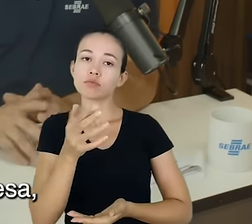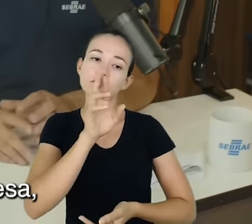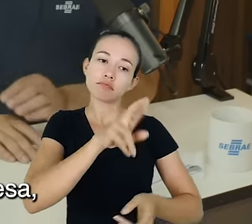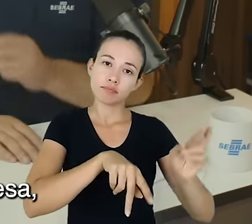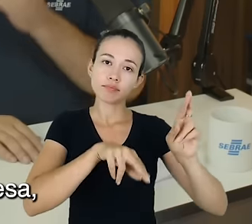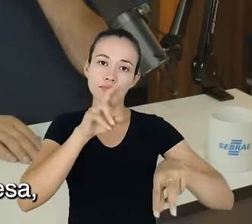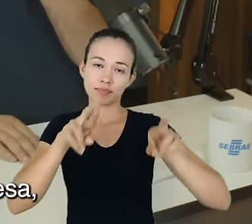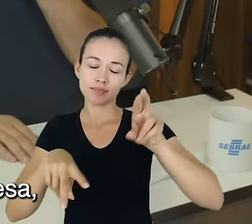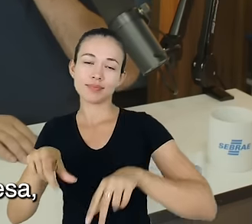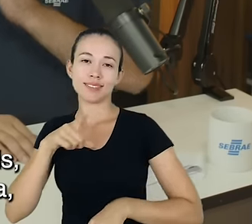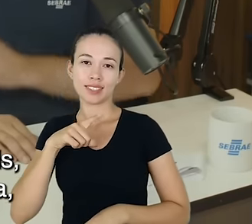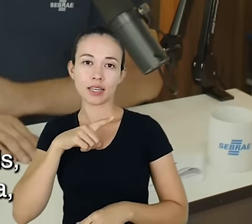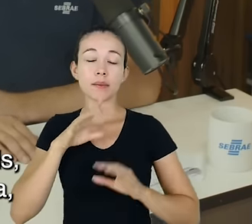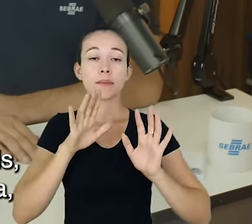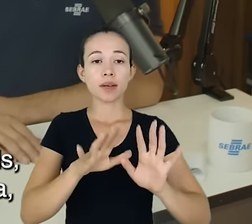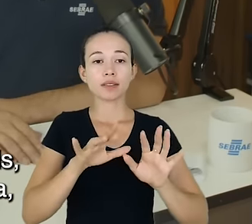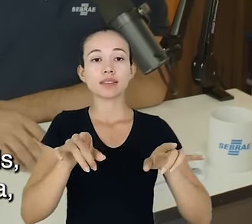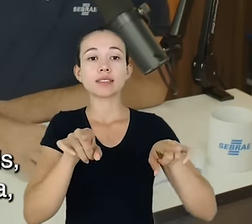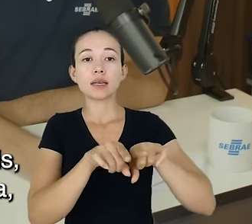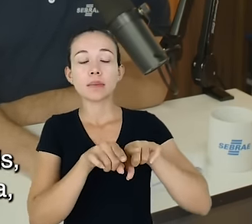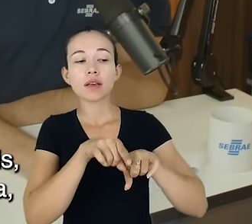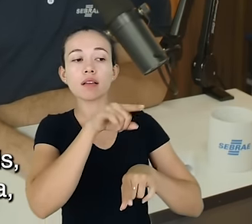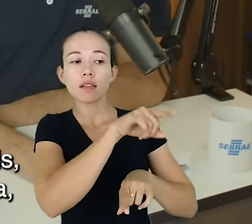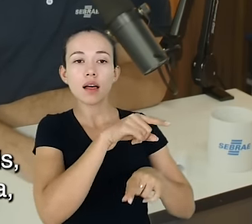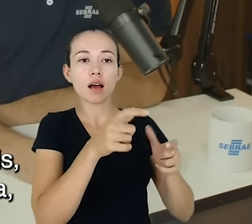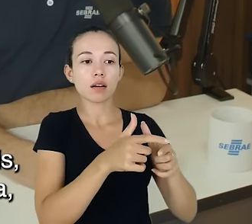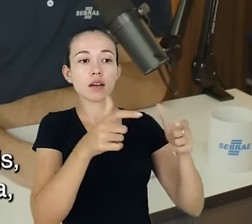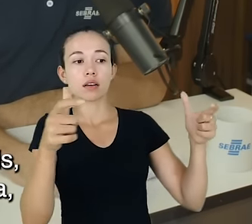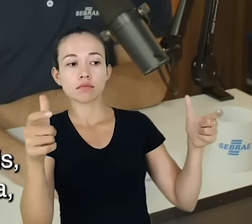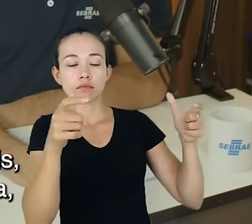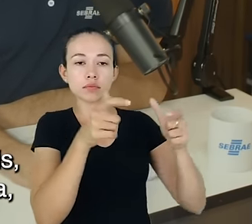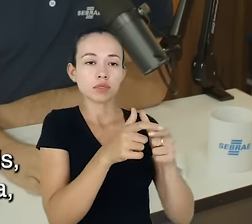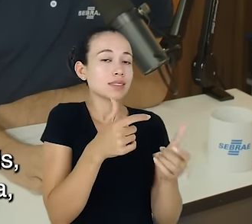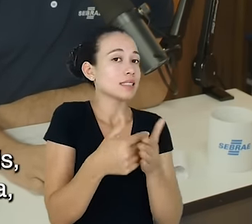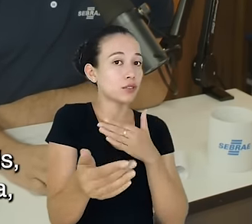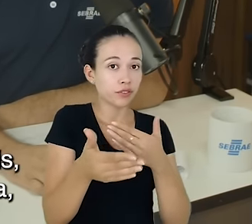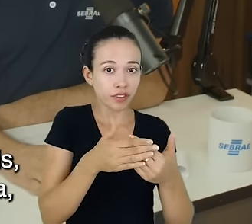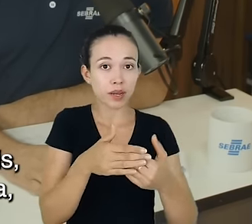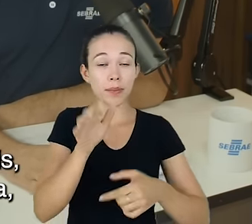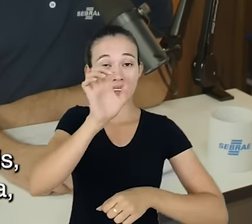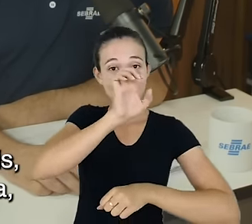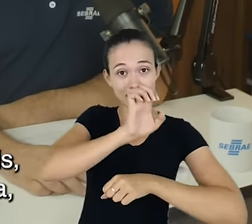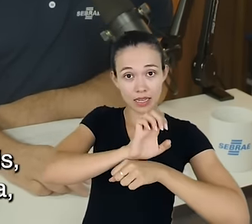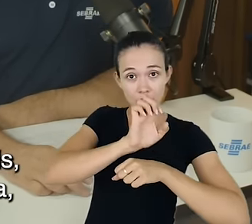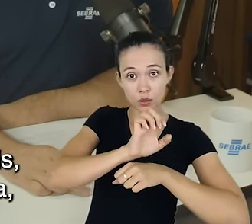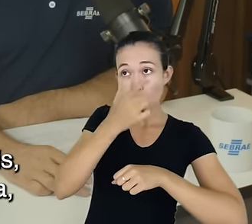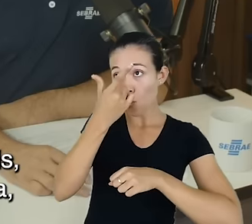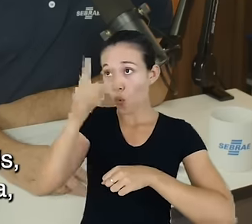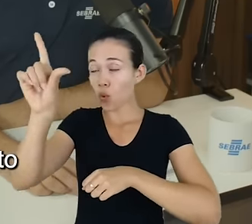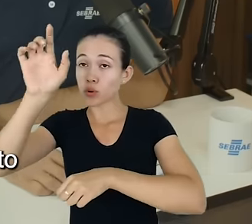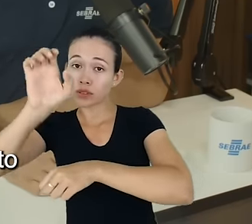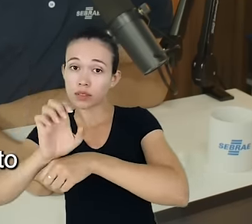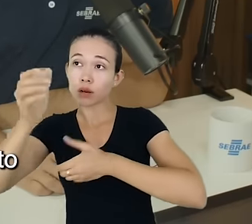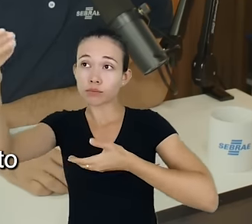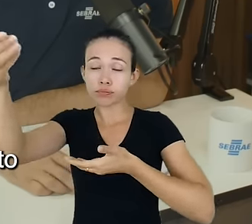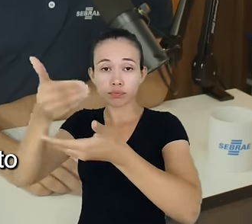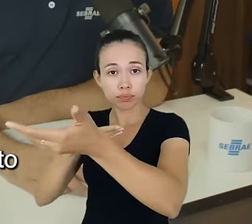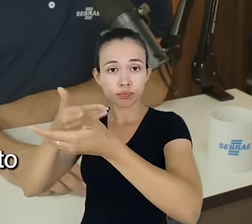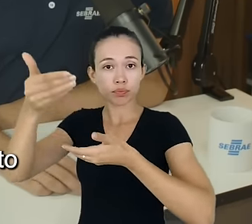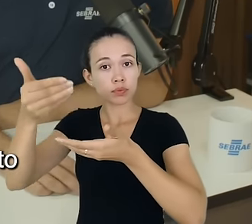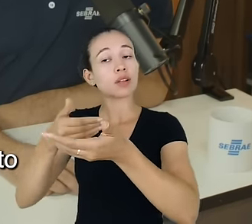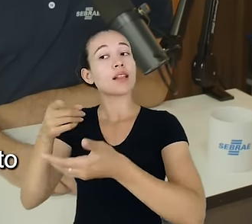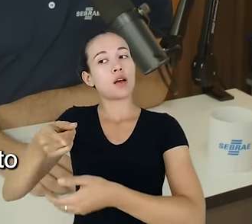do porte da empresa em todas as operações interestaduais onde a mercadoria de forma alguma pode